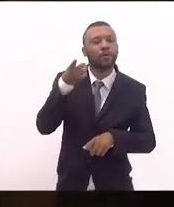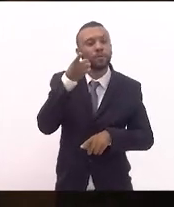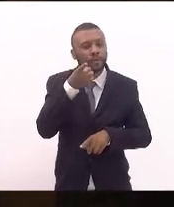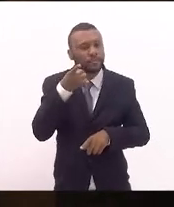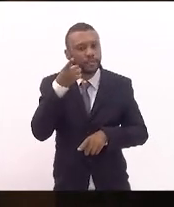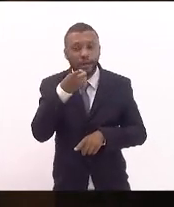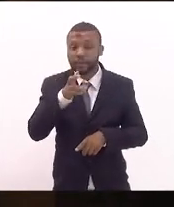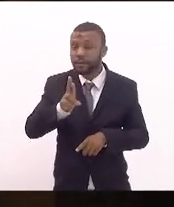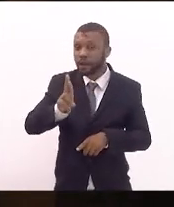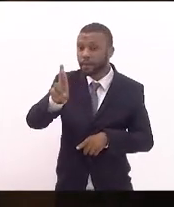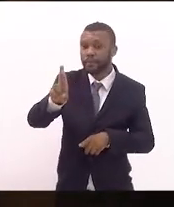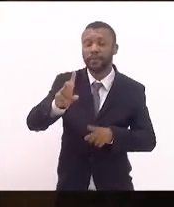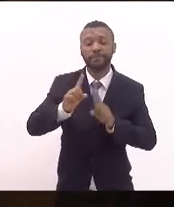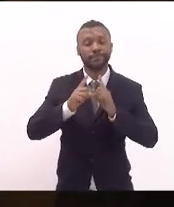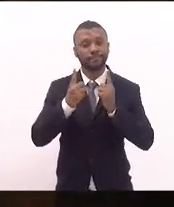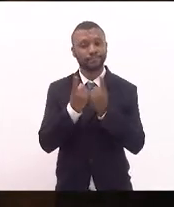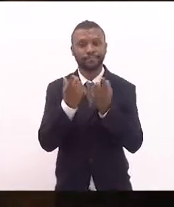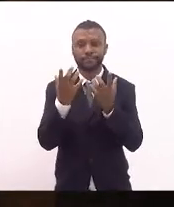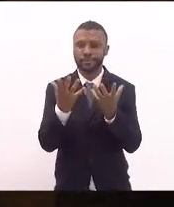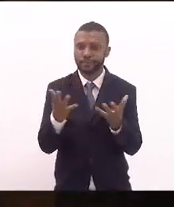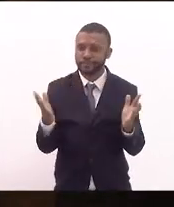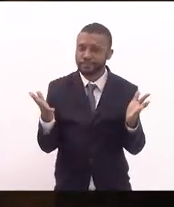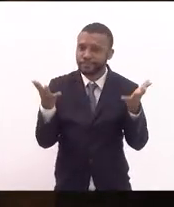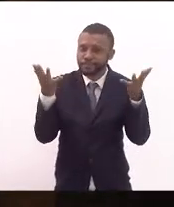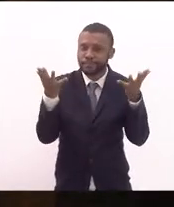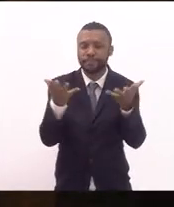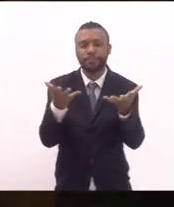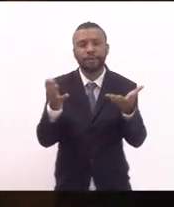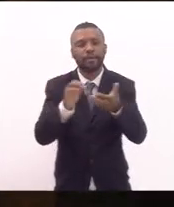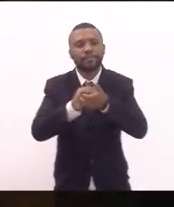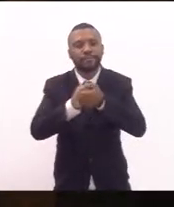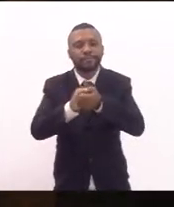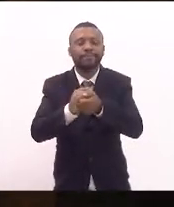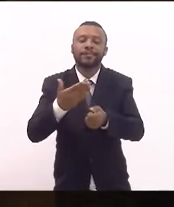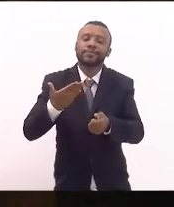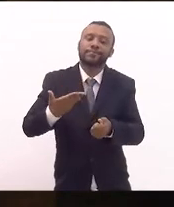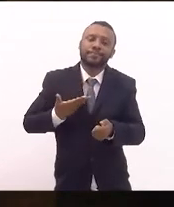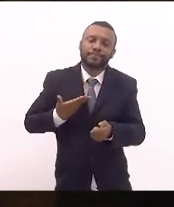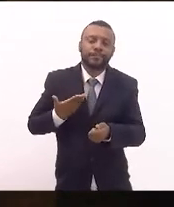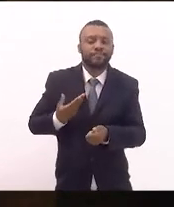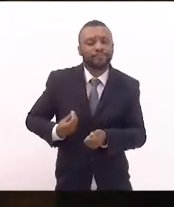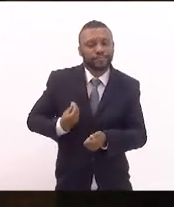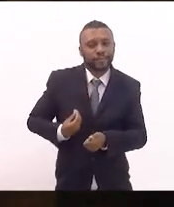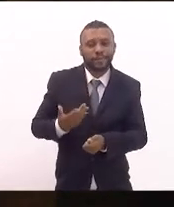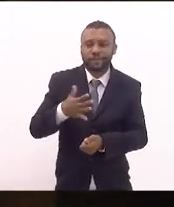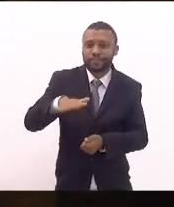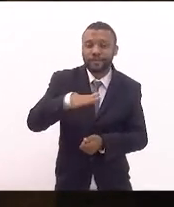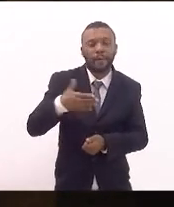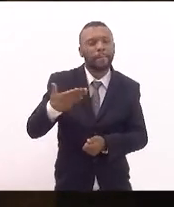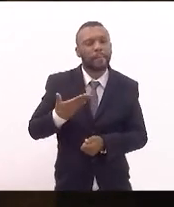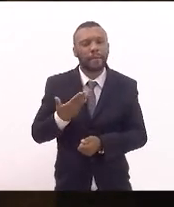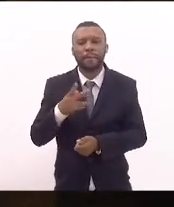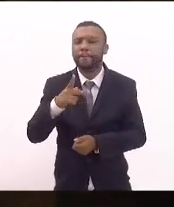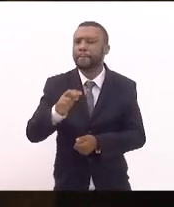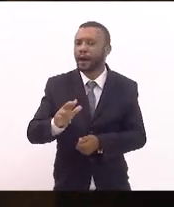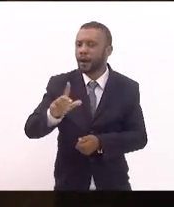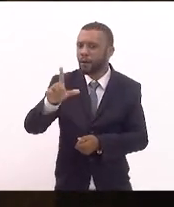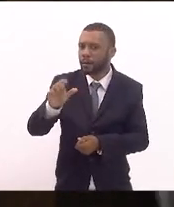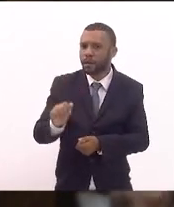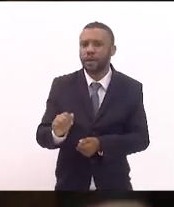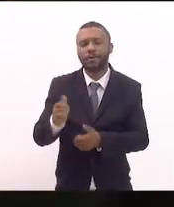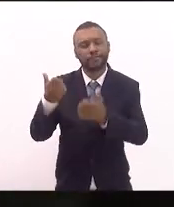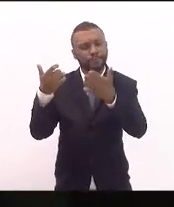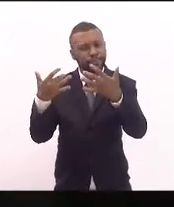sessão, cumprimentar os convidados, os demais presentes, minha amiga Paula Mery, homenageada. Bom, eu dizia para